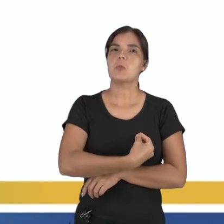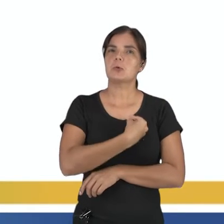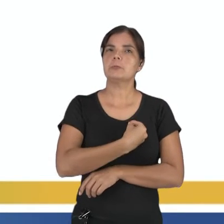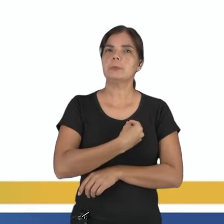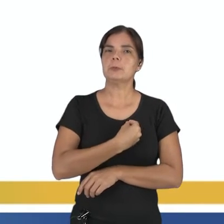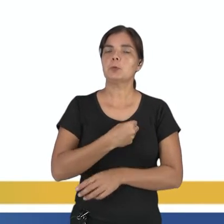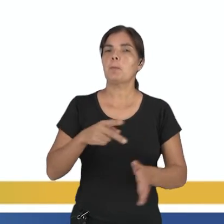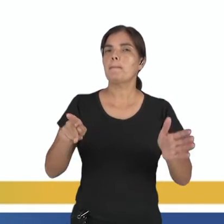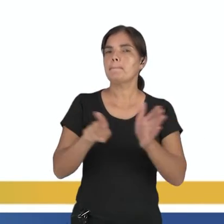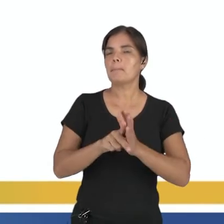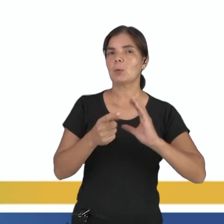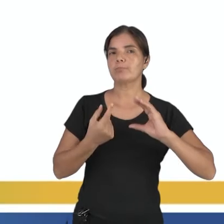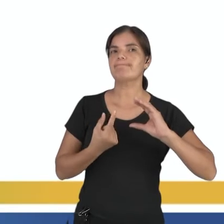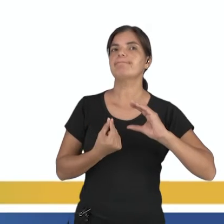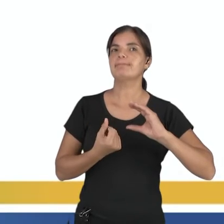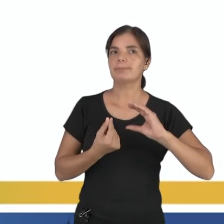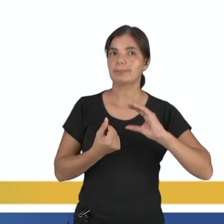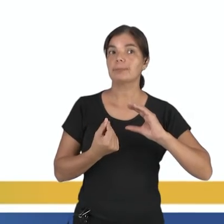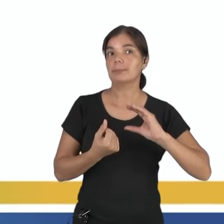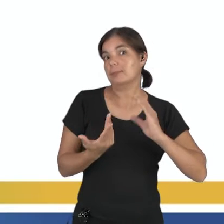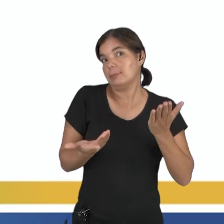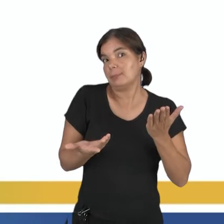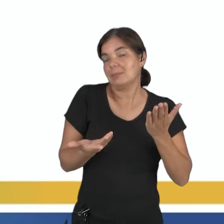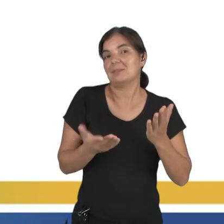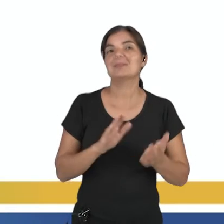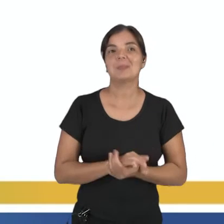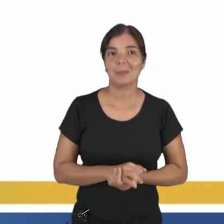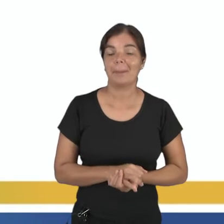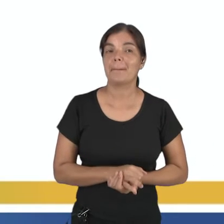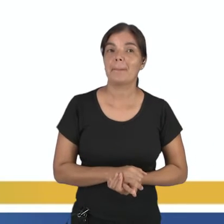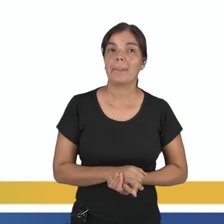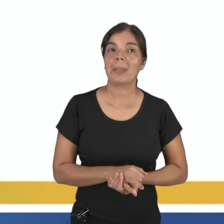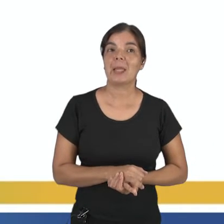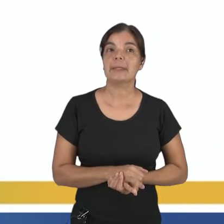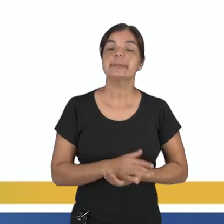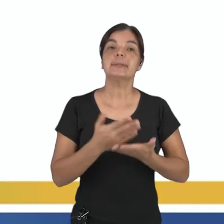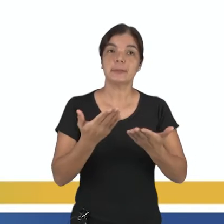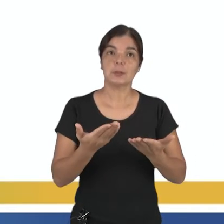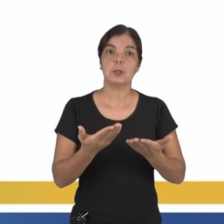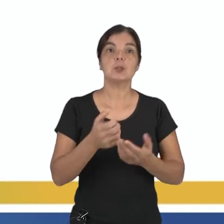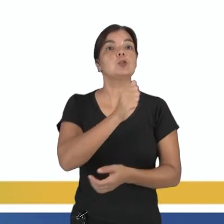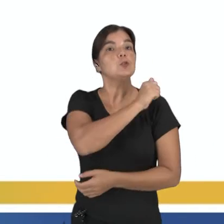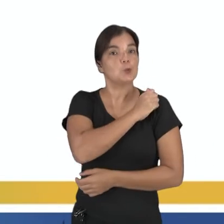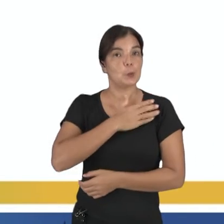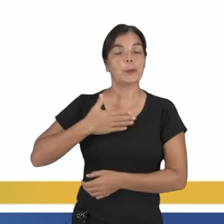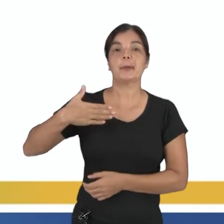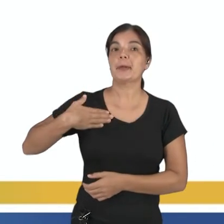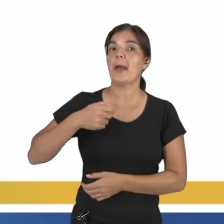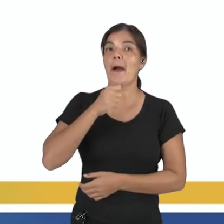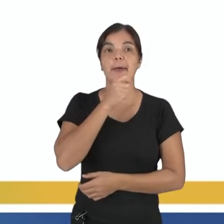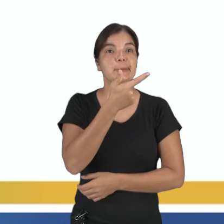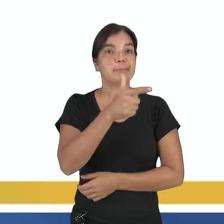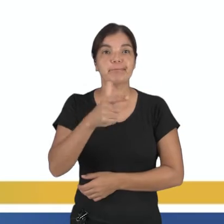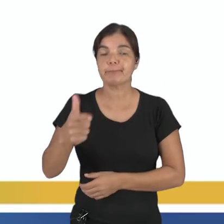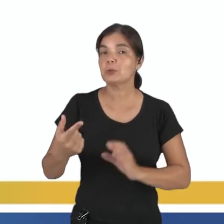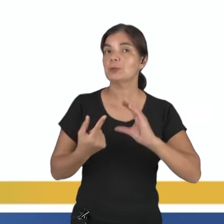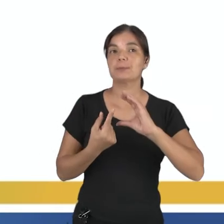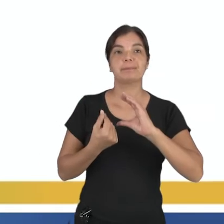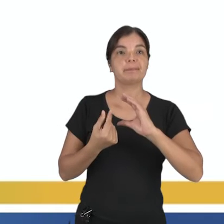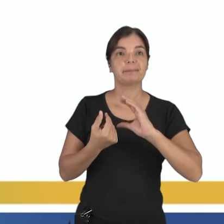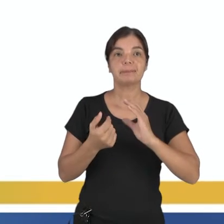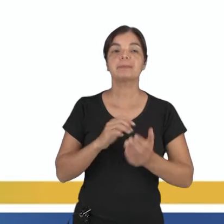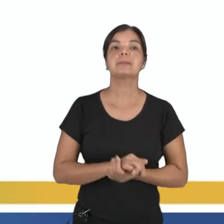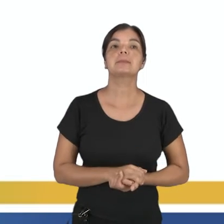o modo de vida típico do capitalismo. No caso de Aristóteles, ainda nem existia capitalismo,